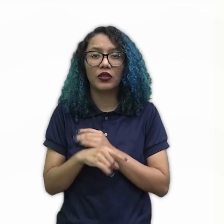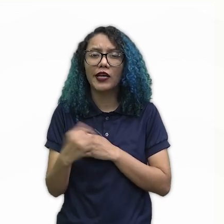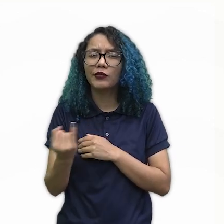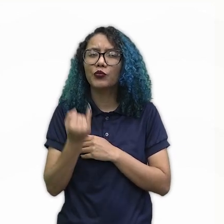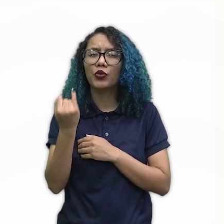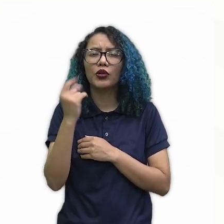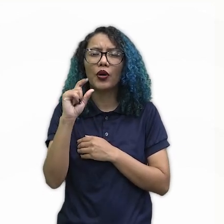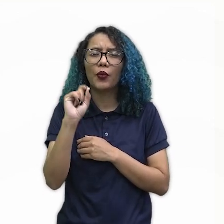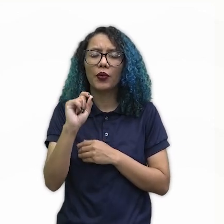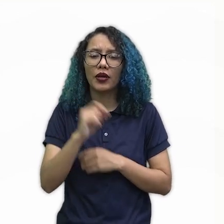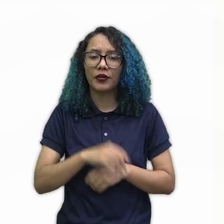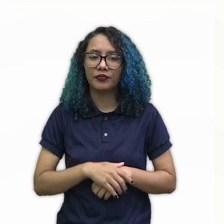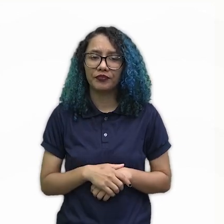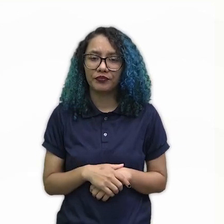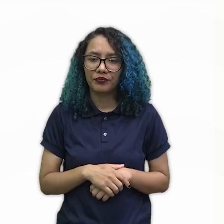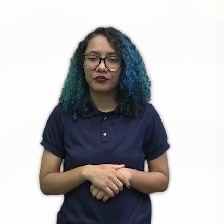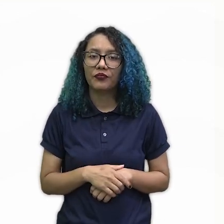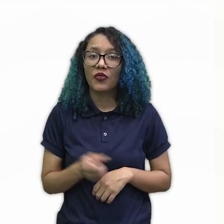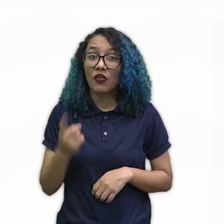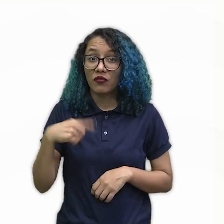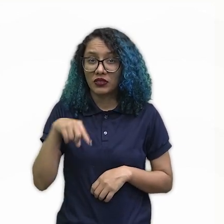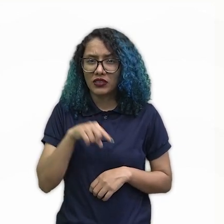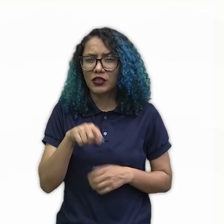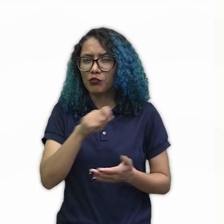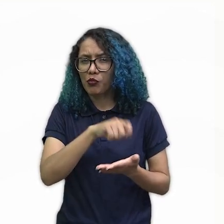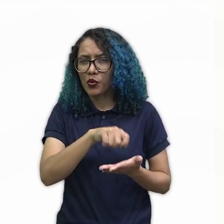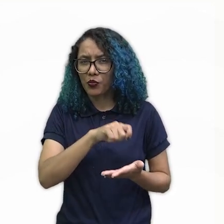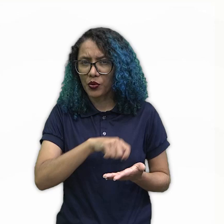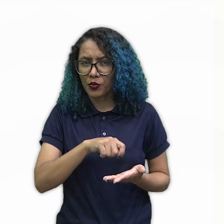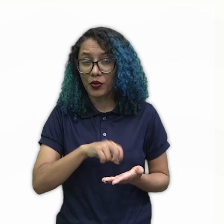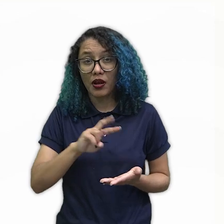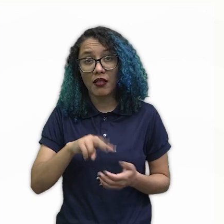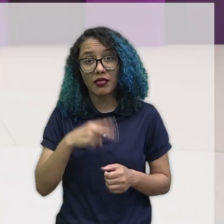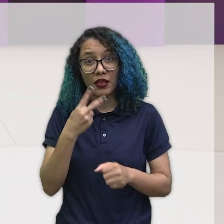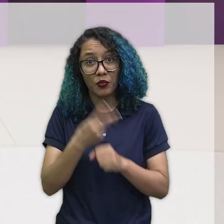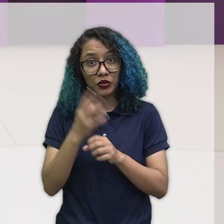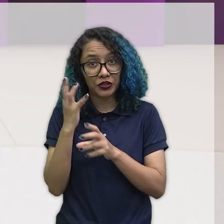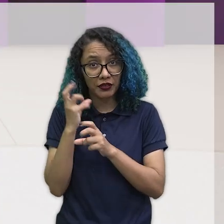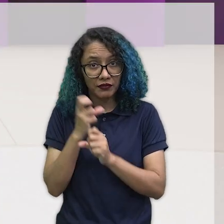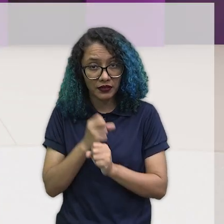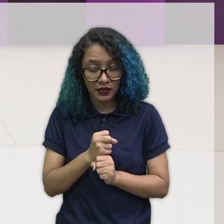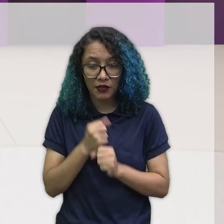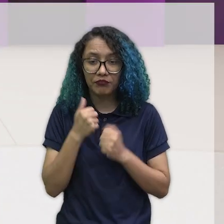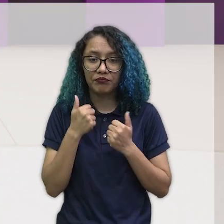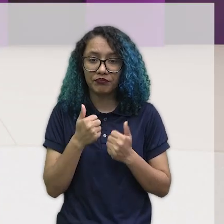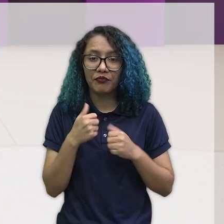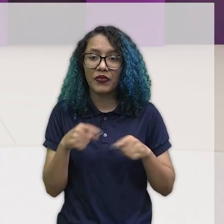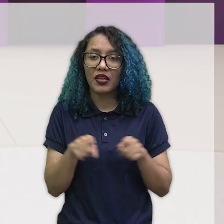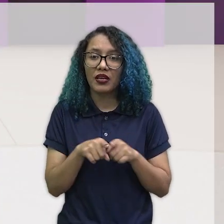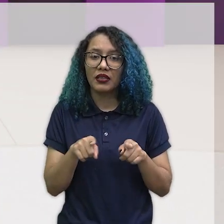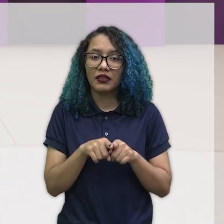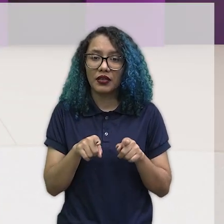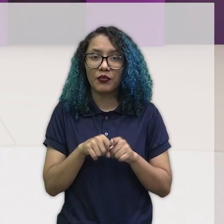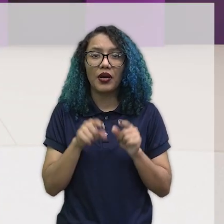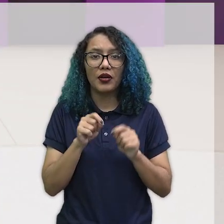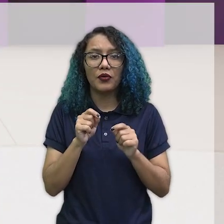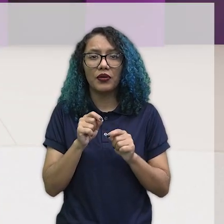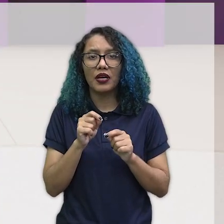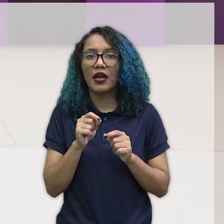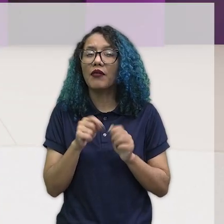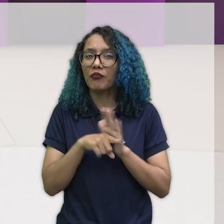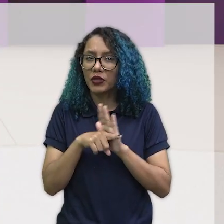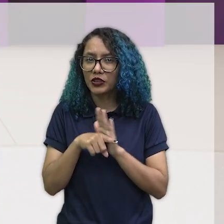fundamental? É fundamental que você faça todas as anotações, que depois você reveja, que você procure também ali até novos exemplos para que